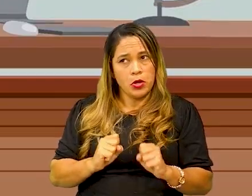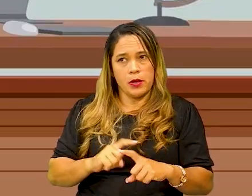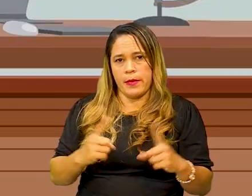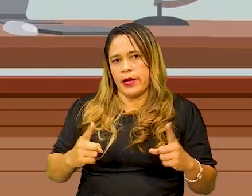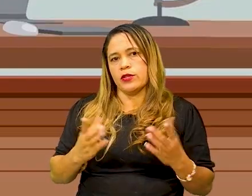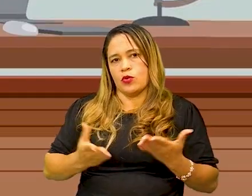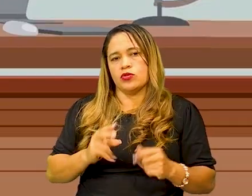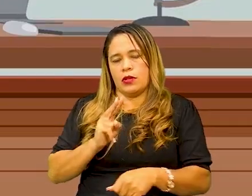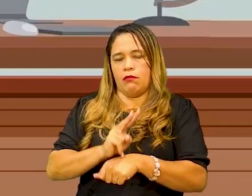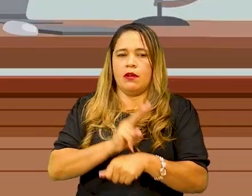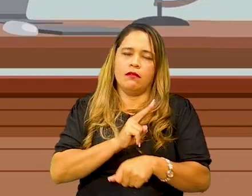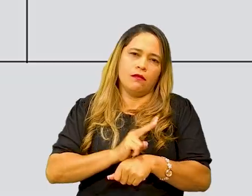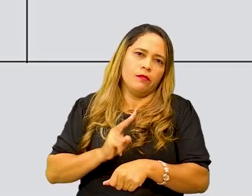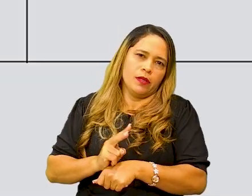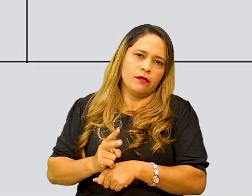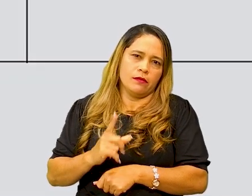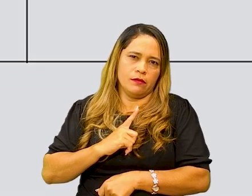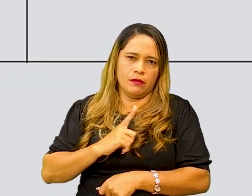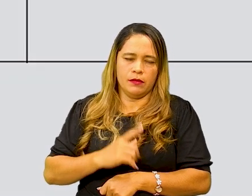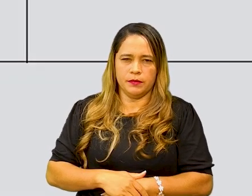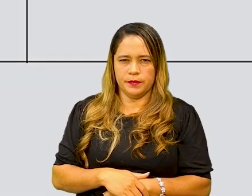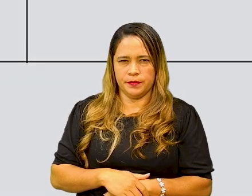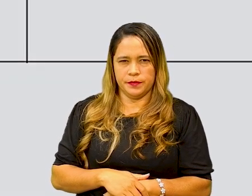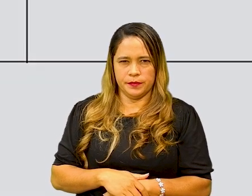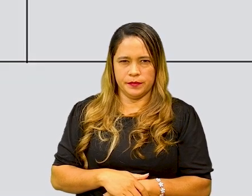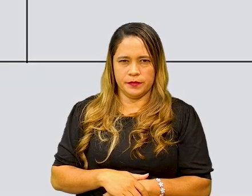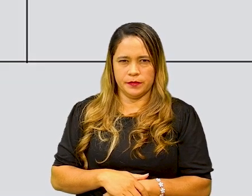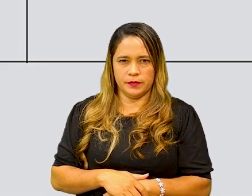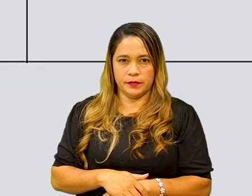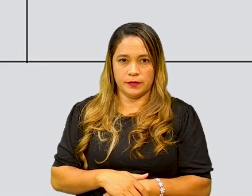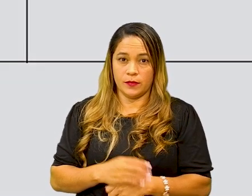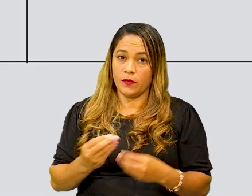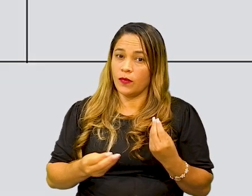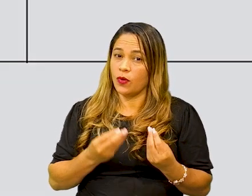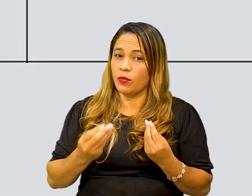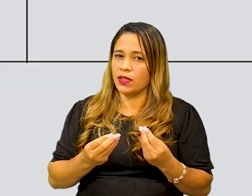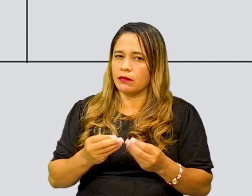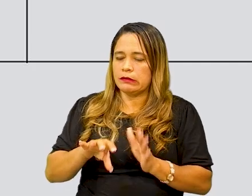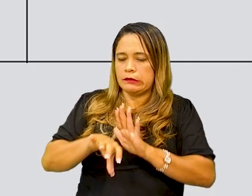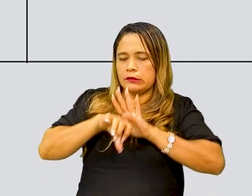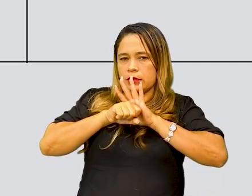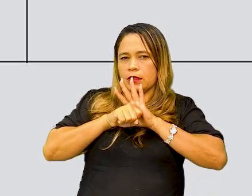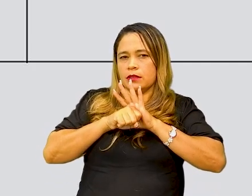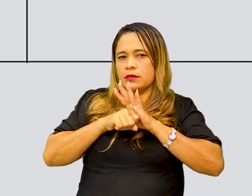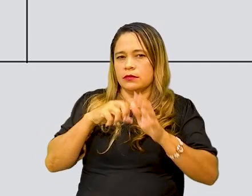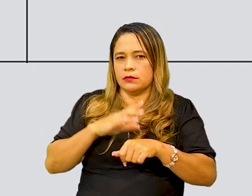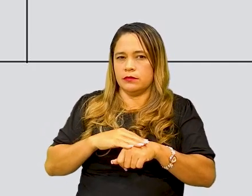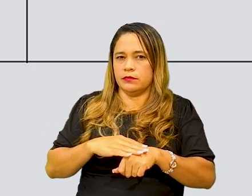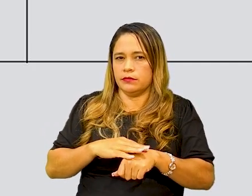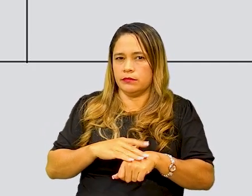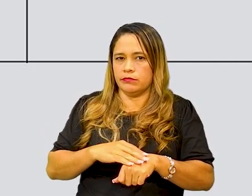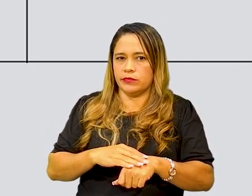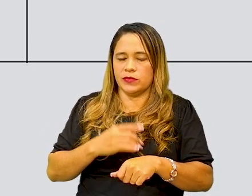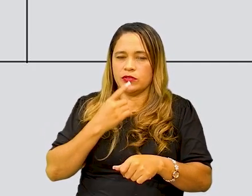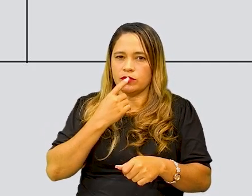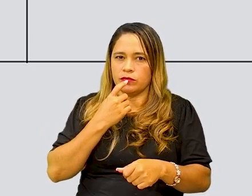tinha no passado, ok? Bora comigo para a tela de novo, vamos lá. Como é que a gente pega essa doença? Através das vias aéreas, ou seja,